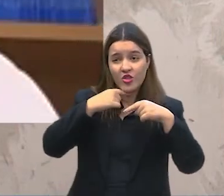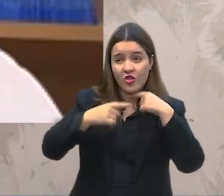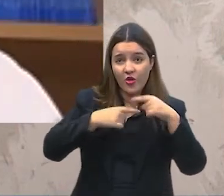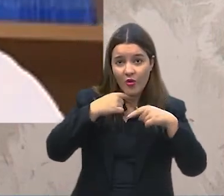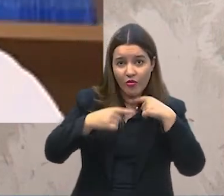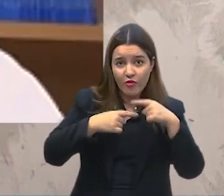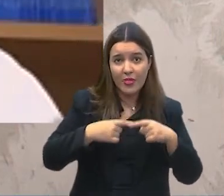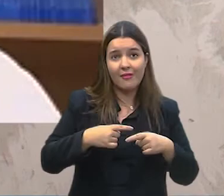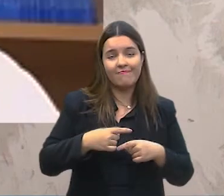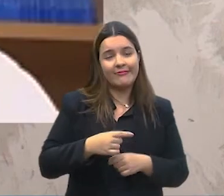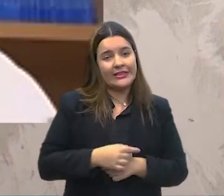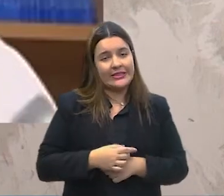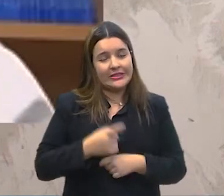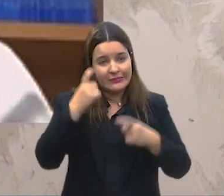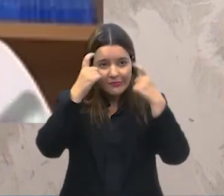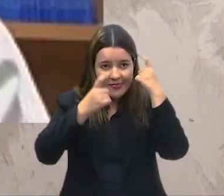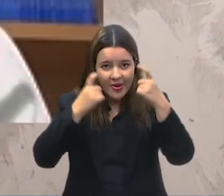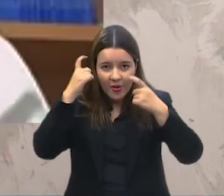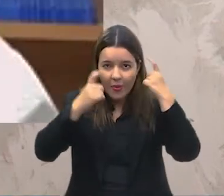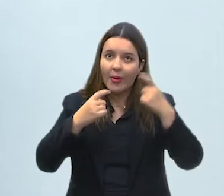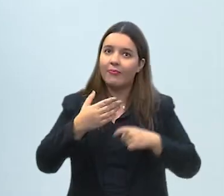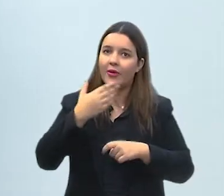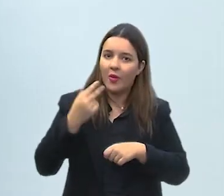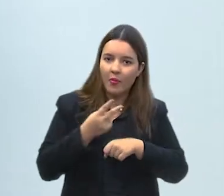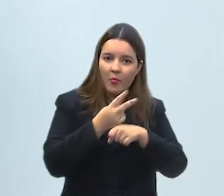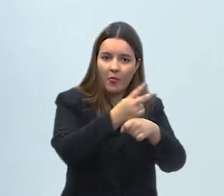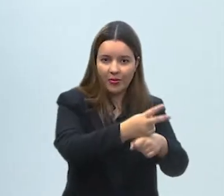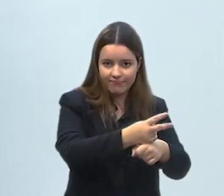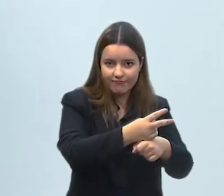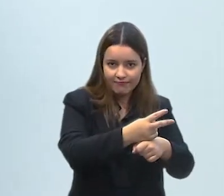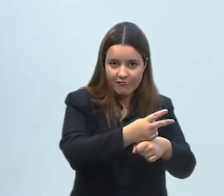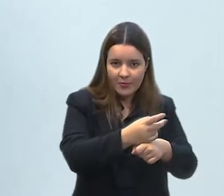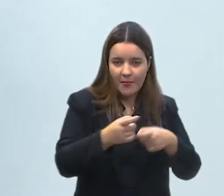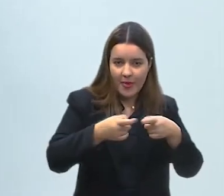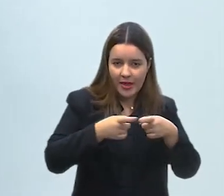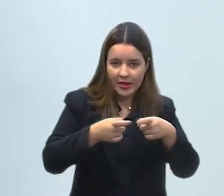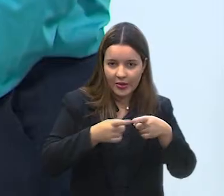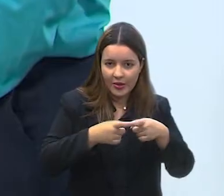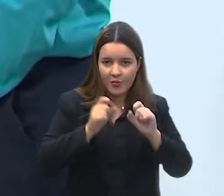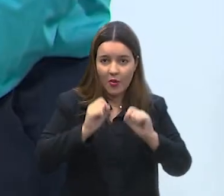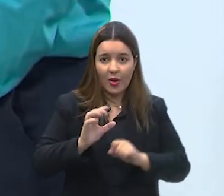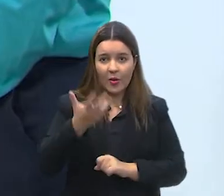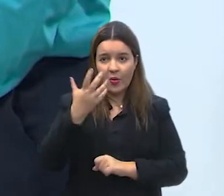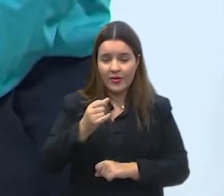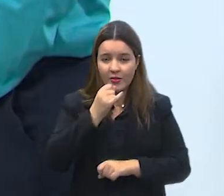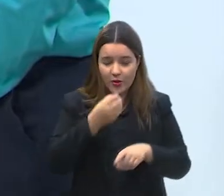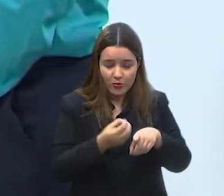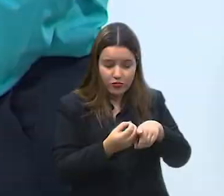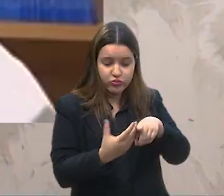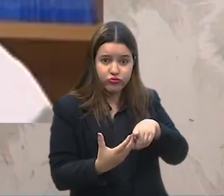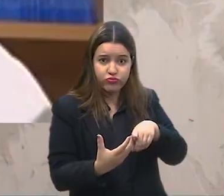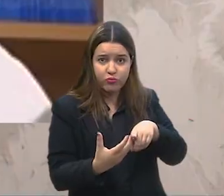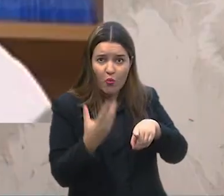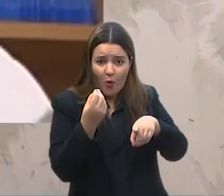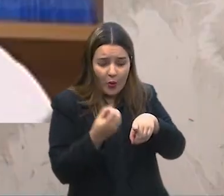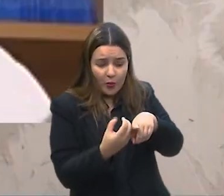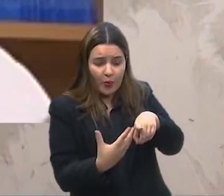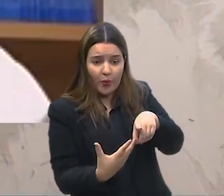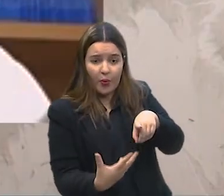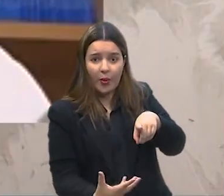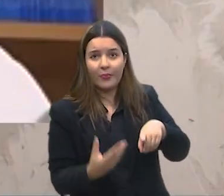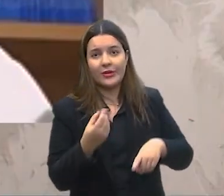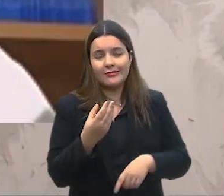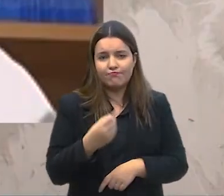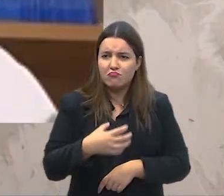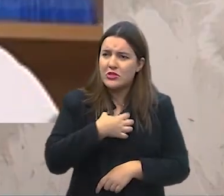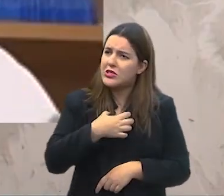enorme, multiplicada aí por 3, 4, 5, até 6 vezes o tamanho normal da próstata, sem ter qualquer